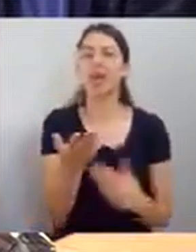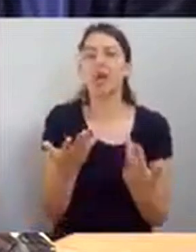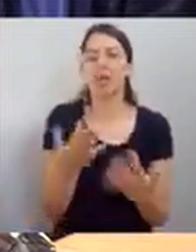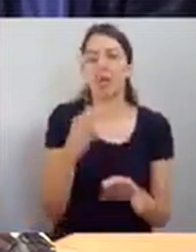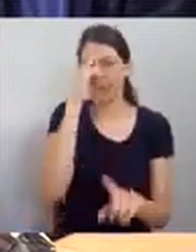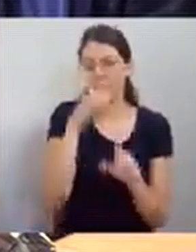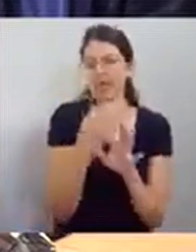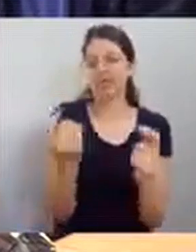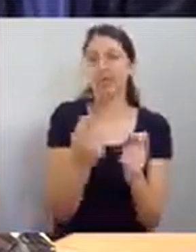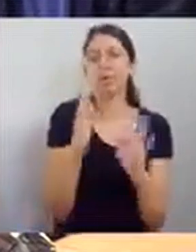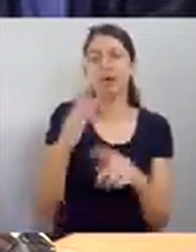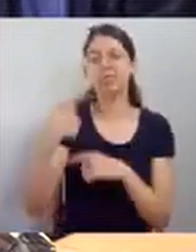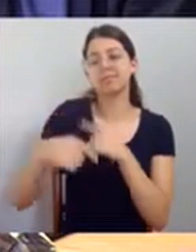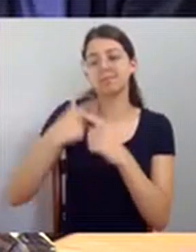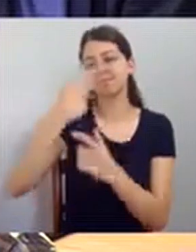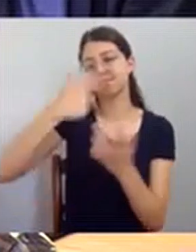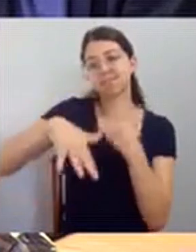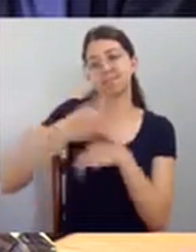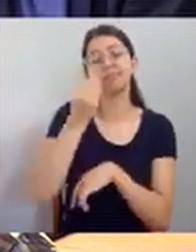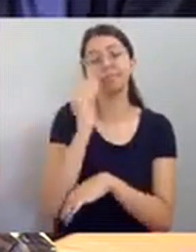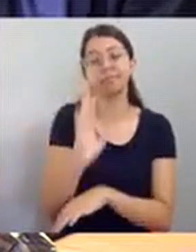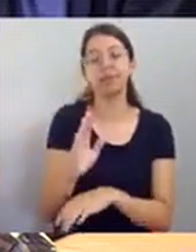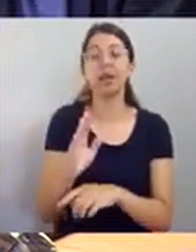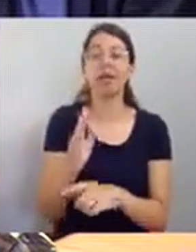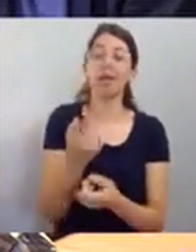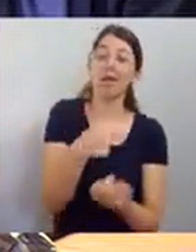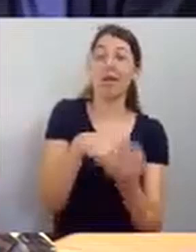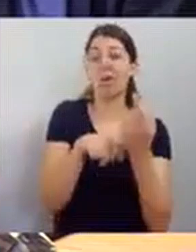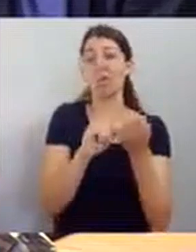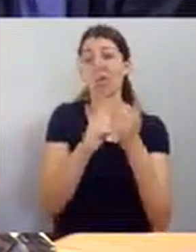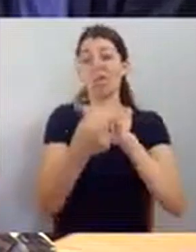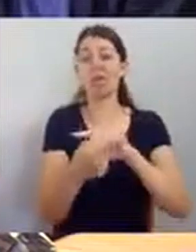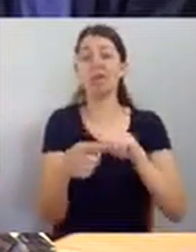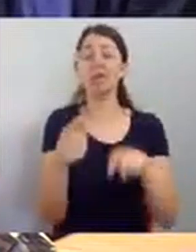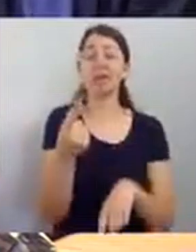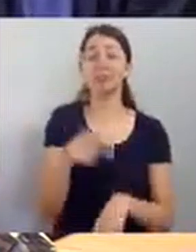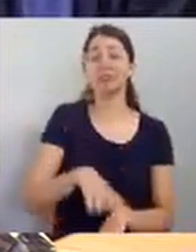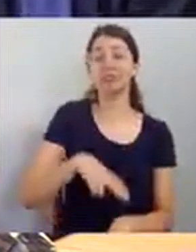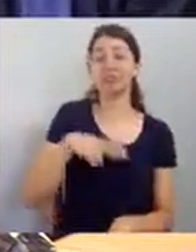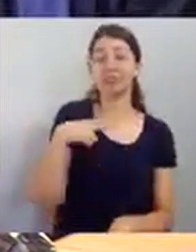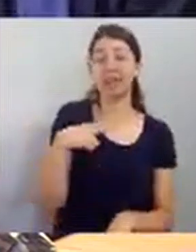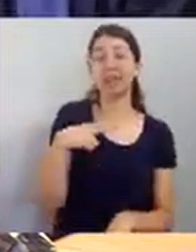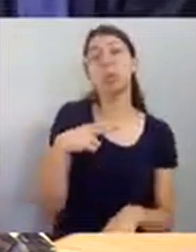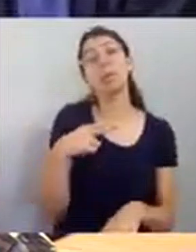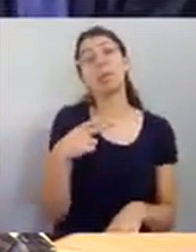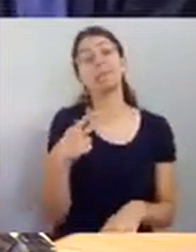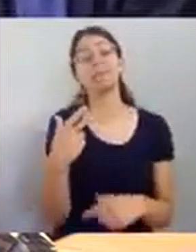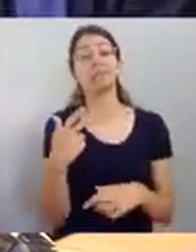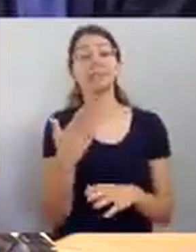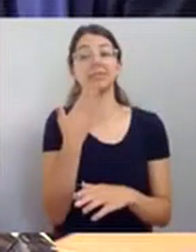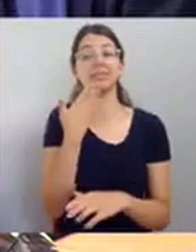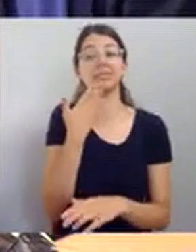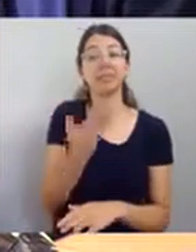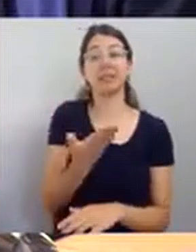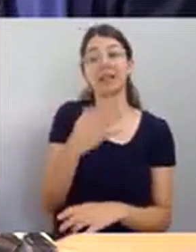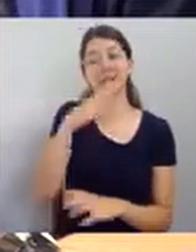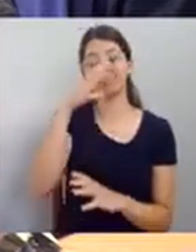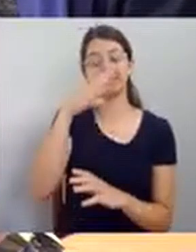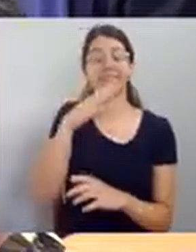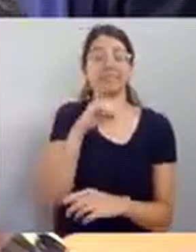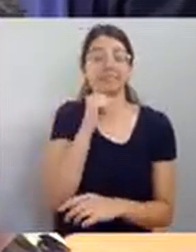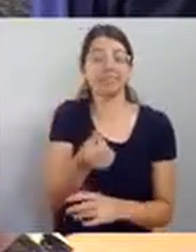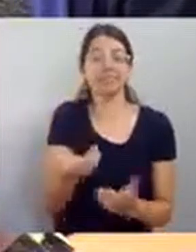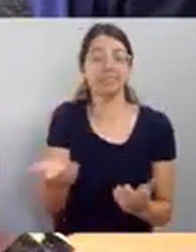popular, invertia o provérbio e diria que isto é ser rico e mal agradecido. Mas não é essa a